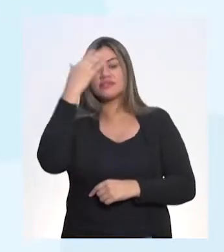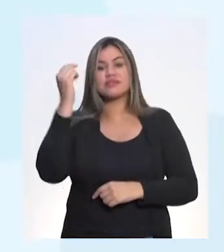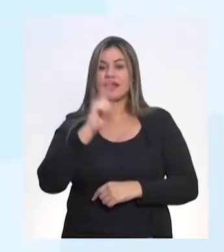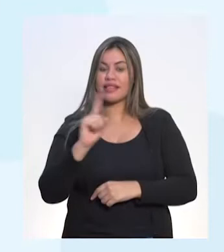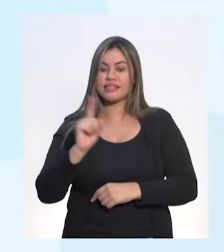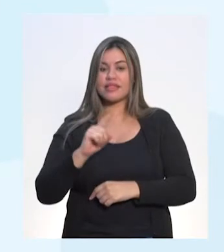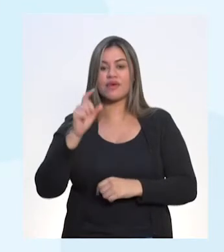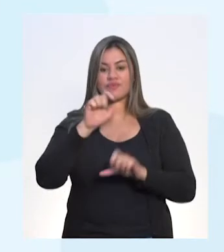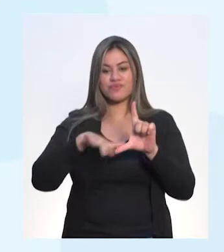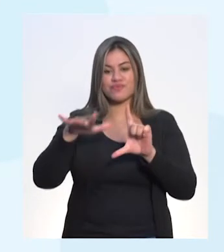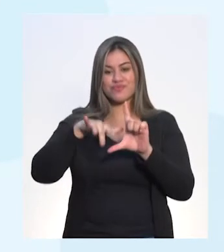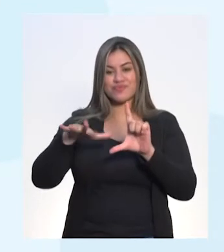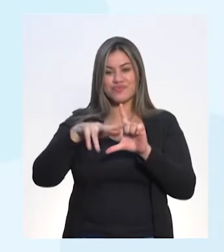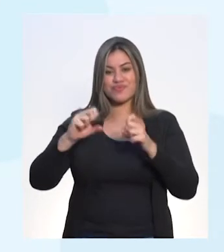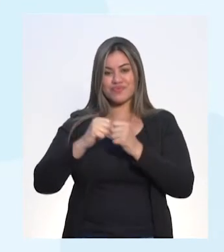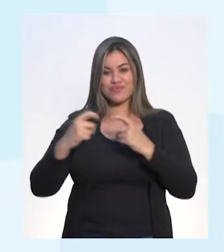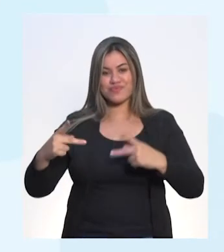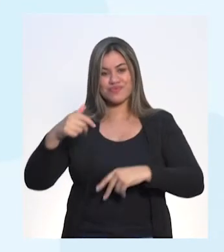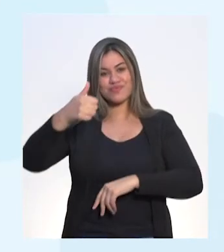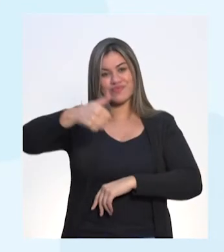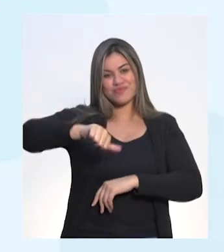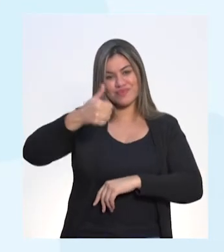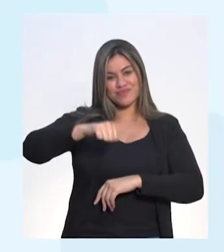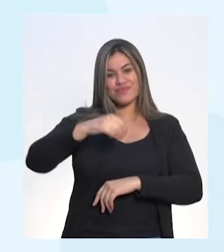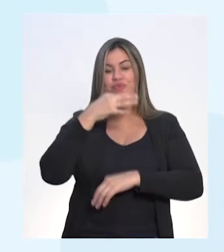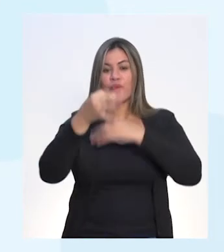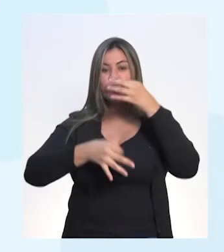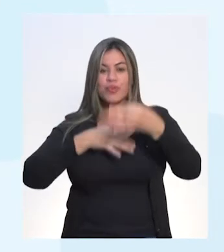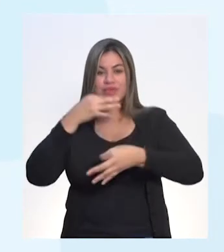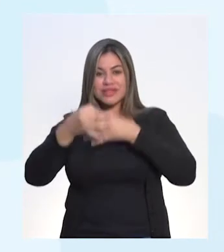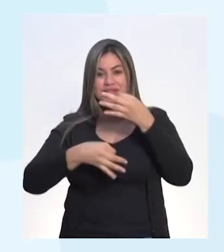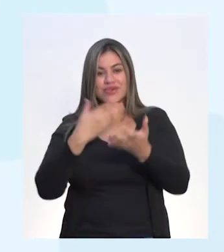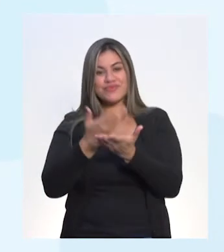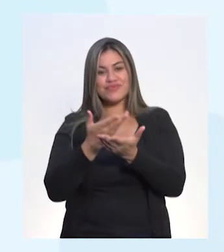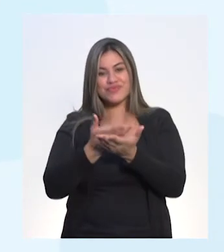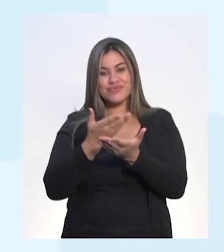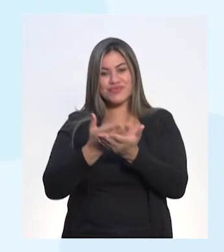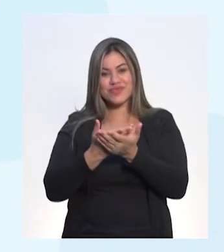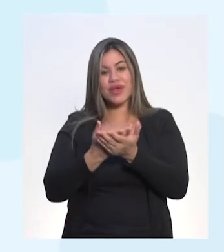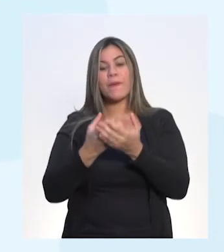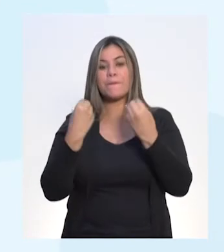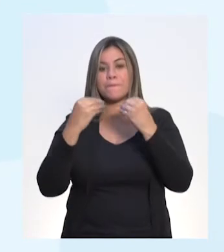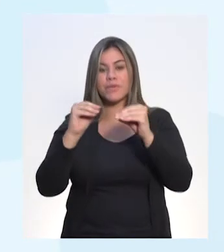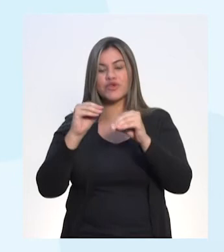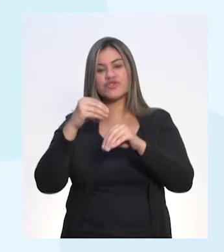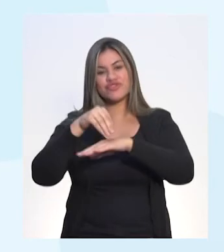Tá o QR Code aí e também o link para que vocês deem a sua opinião sobre essa aula e coloquem